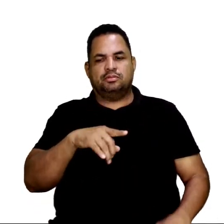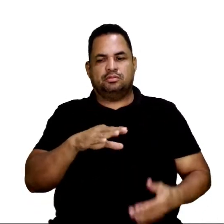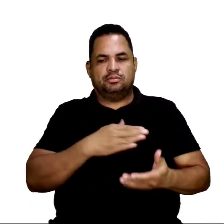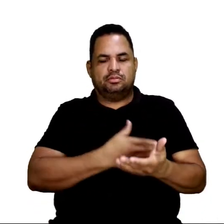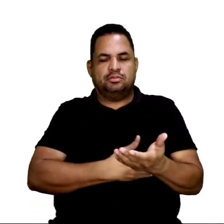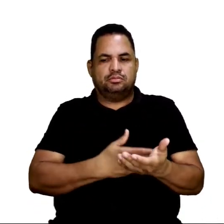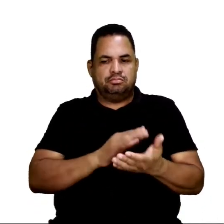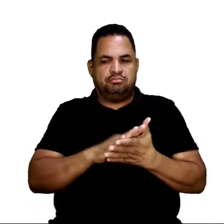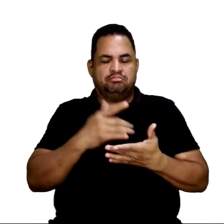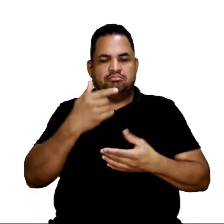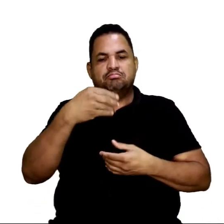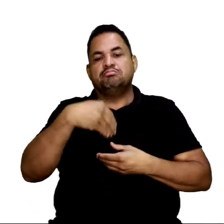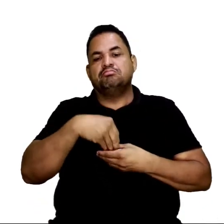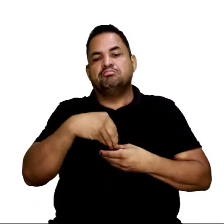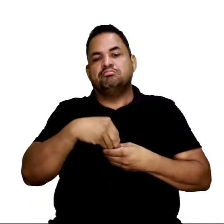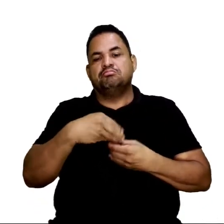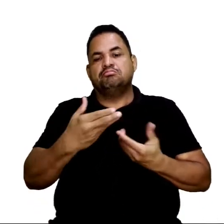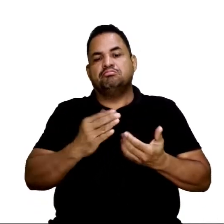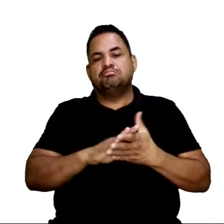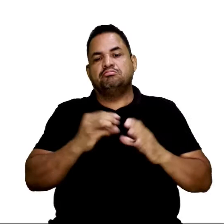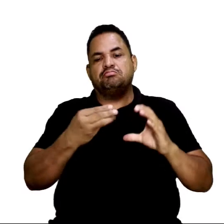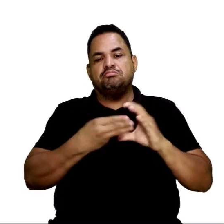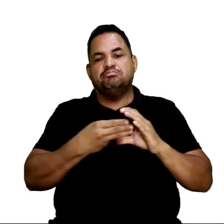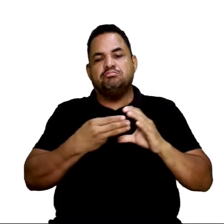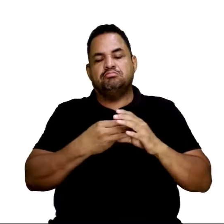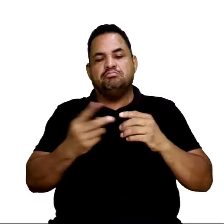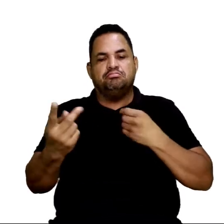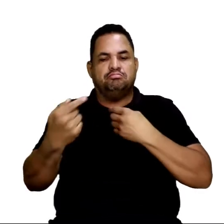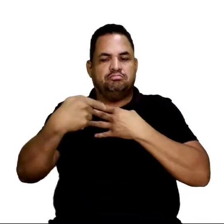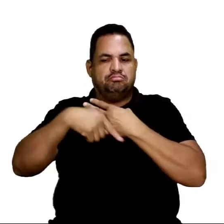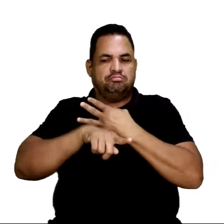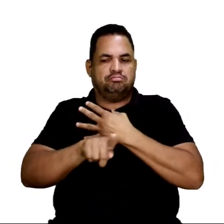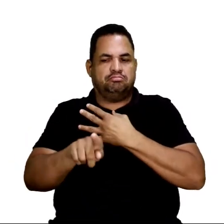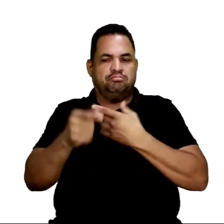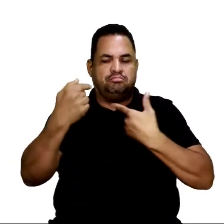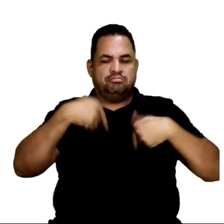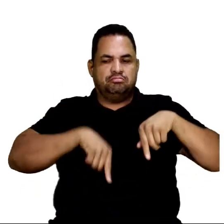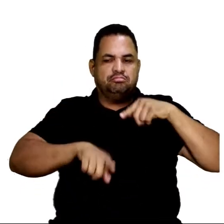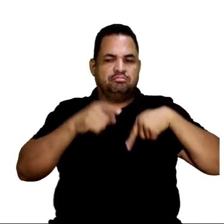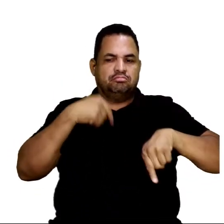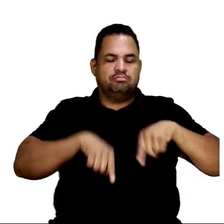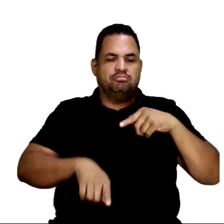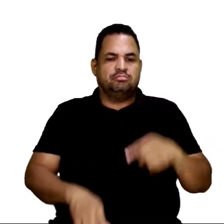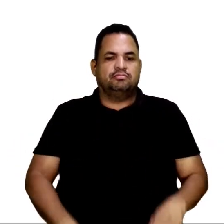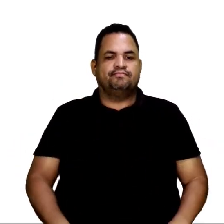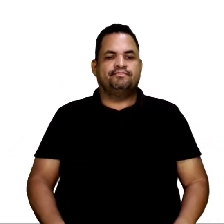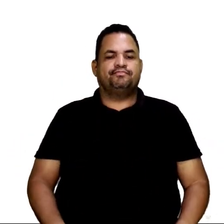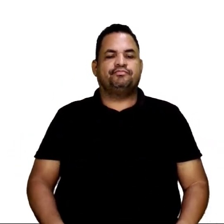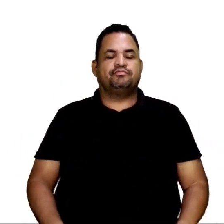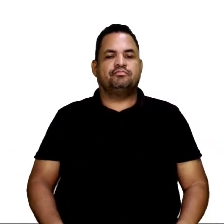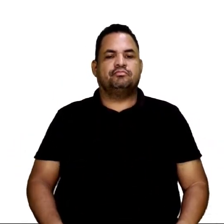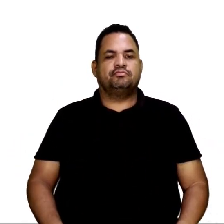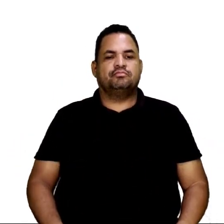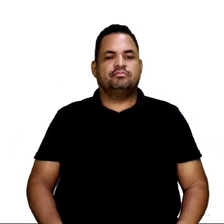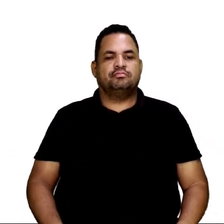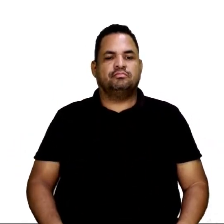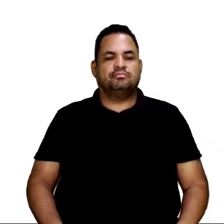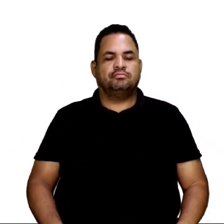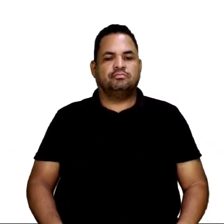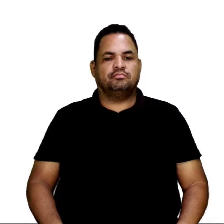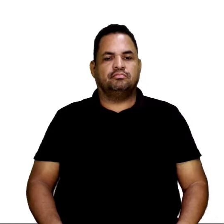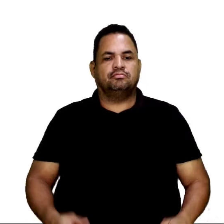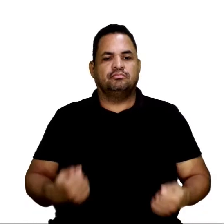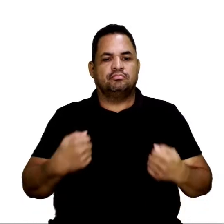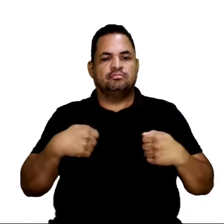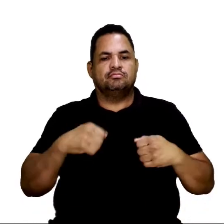mas fazendo parte das nossas células de defesa. Então, essas células totipotentes é que vão